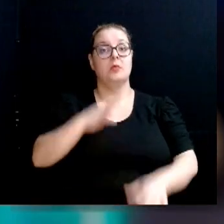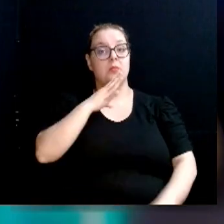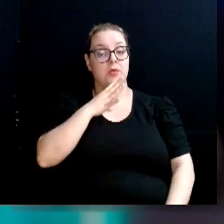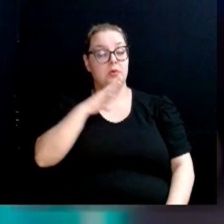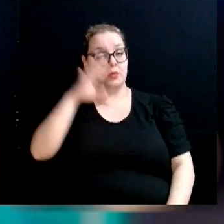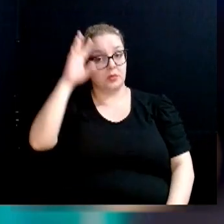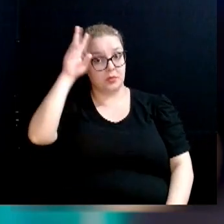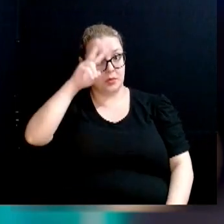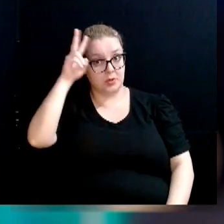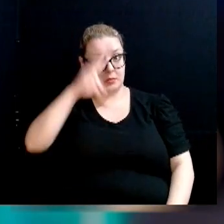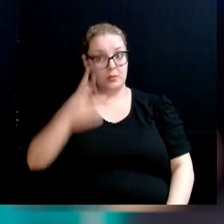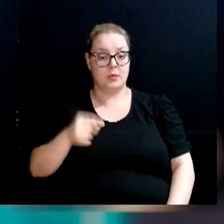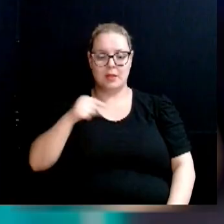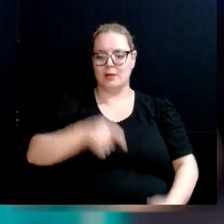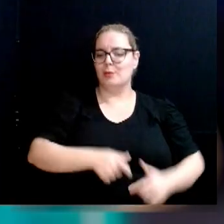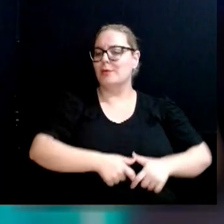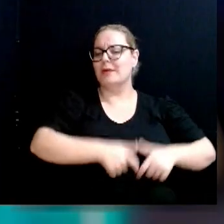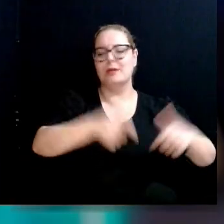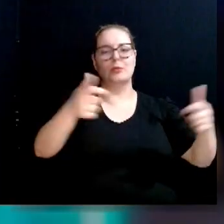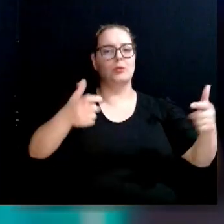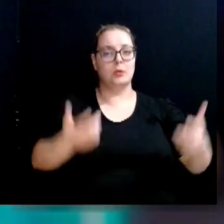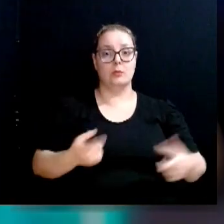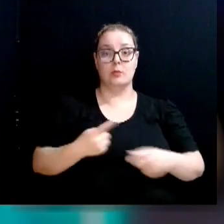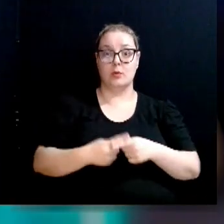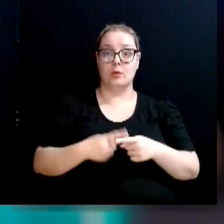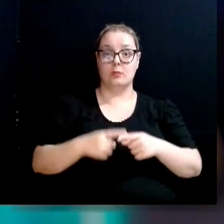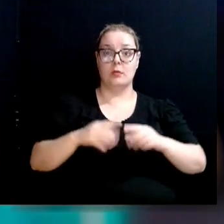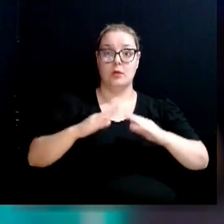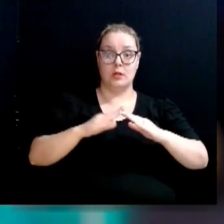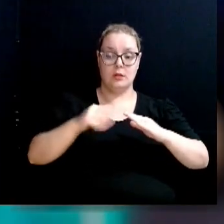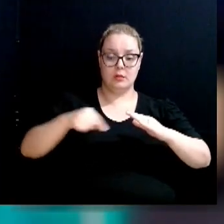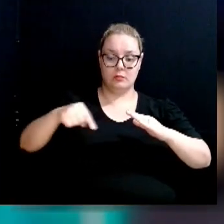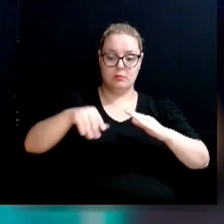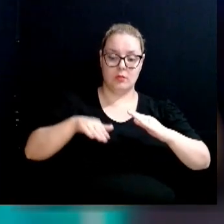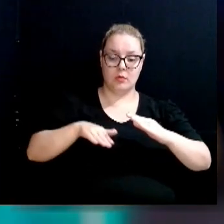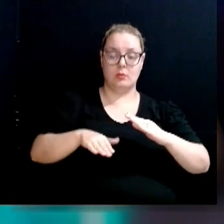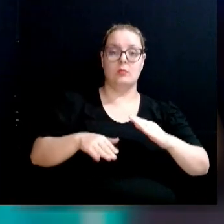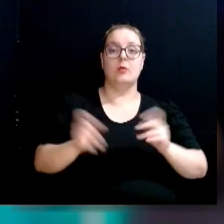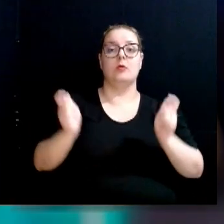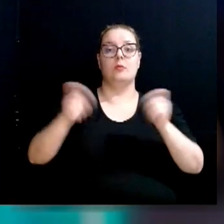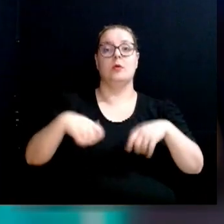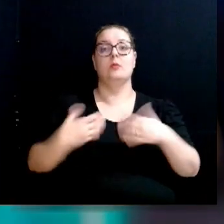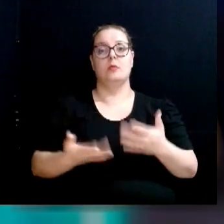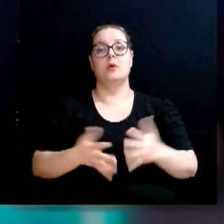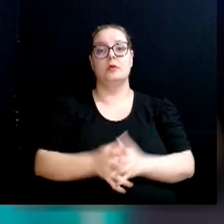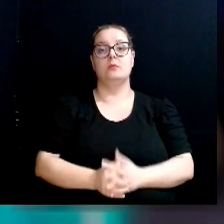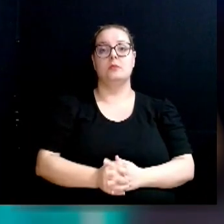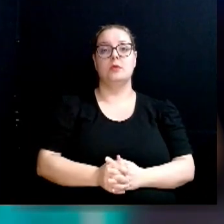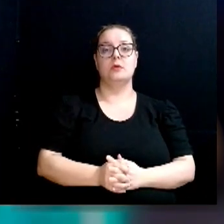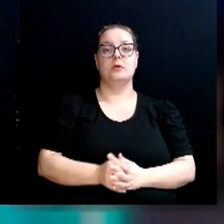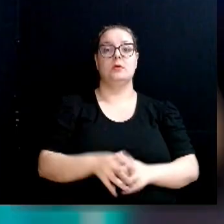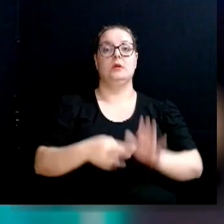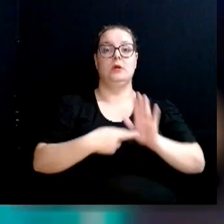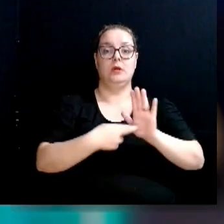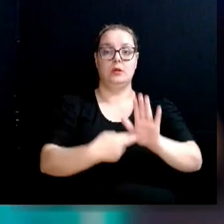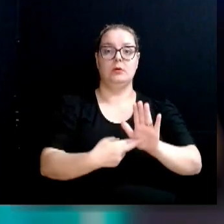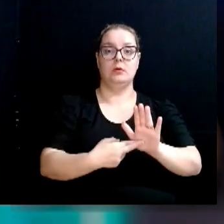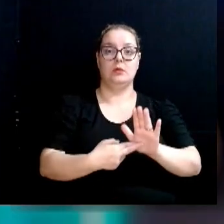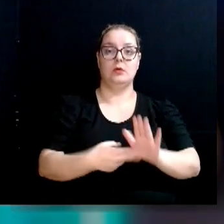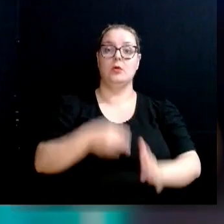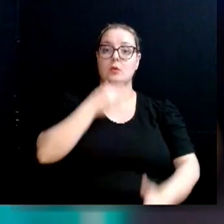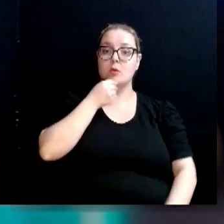era enorme, porque aquela garagem representava uma possibilidade. Representava um homem dizendo para a própria